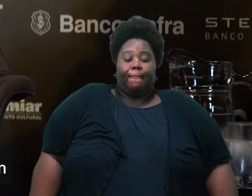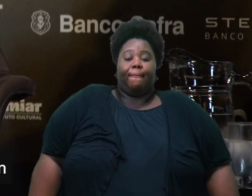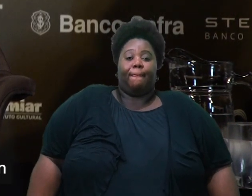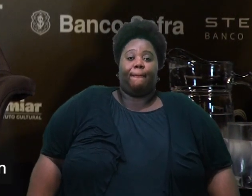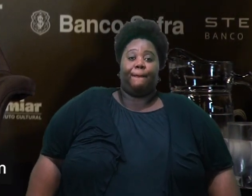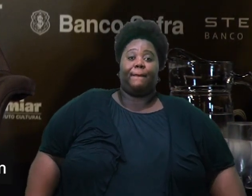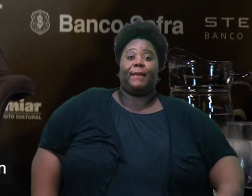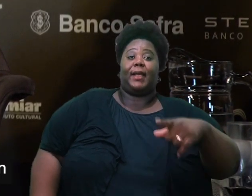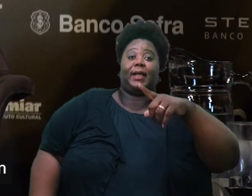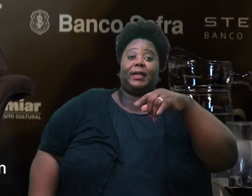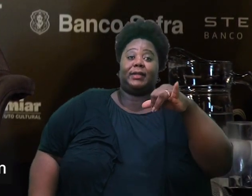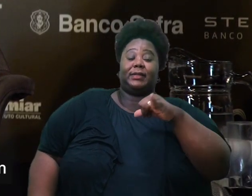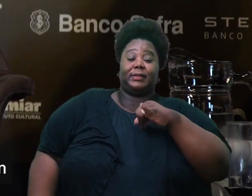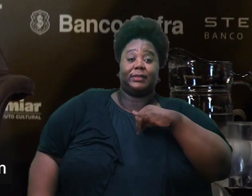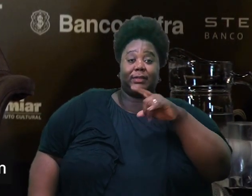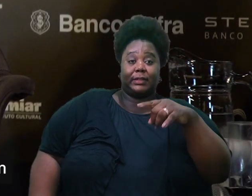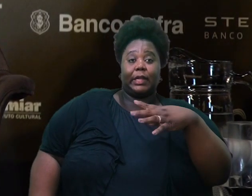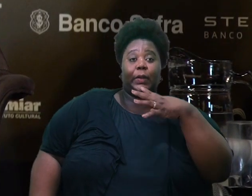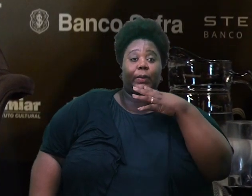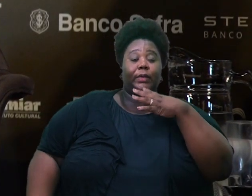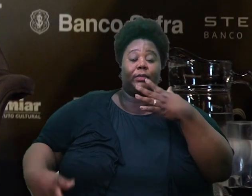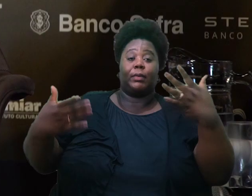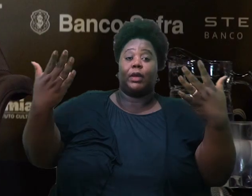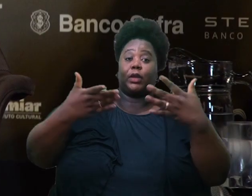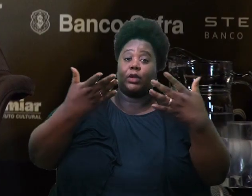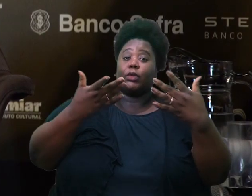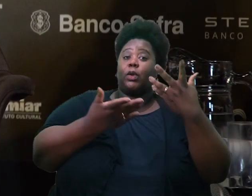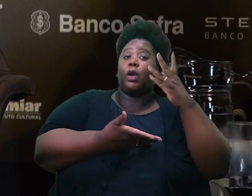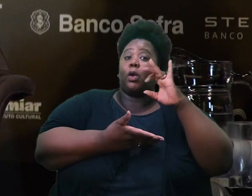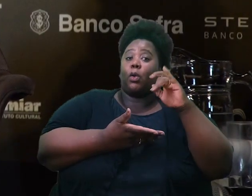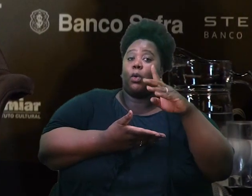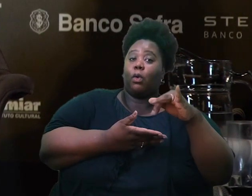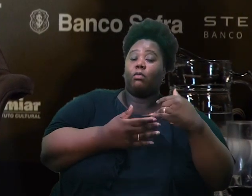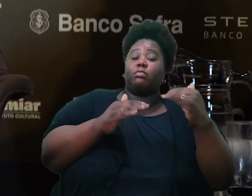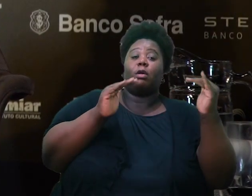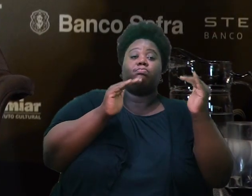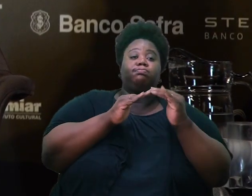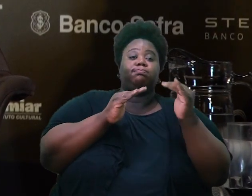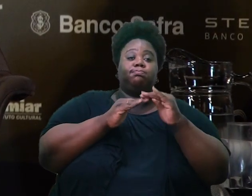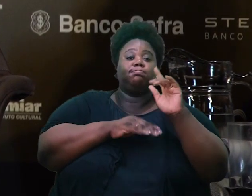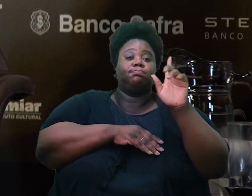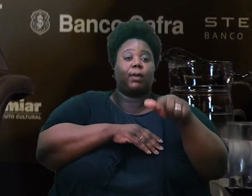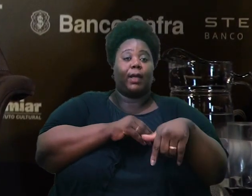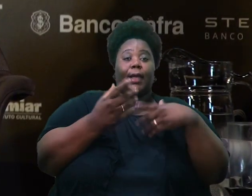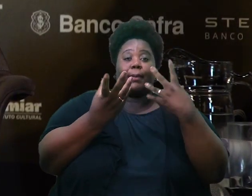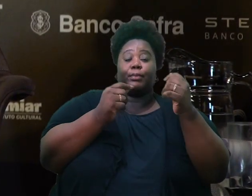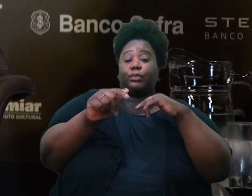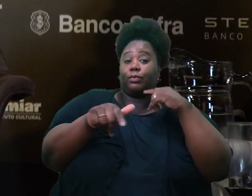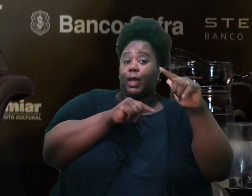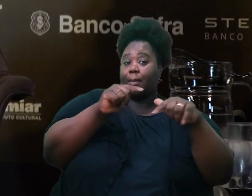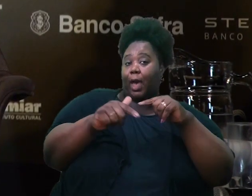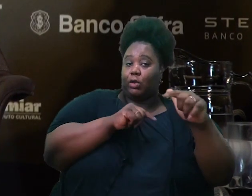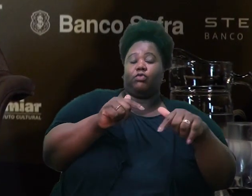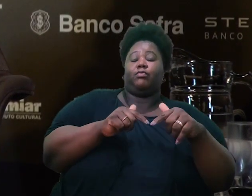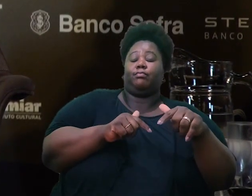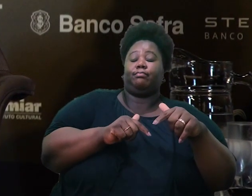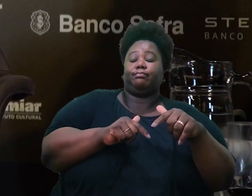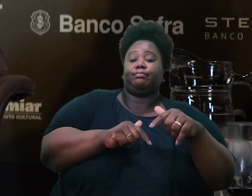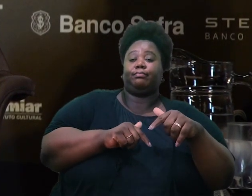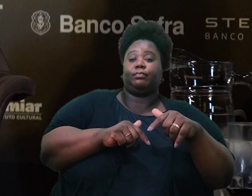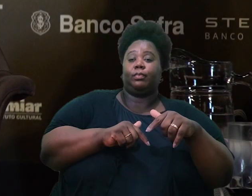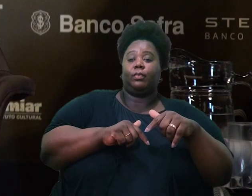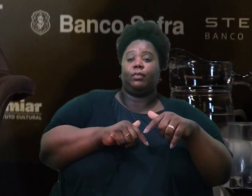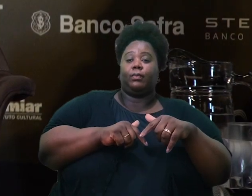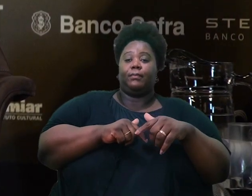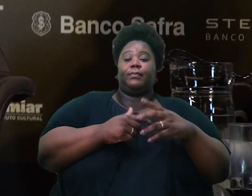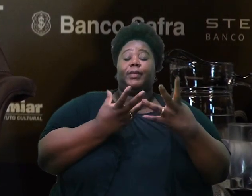eu acho que a Conceição também comunga com essa ideia, isso é fruto de muito trabalho. E de